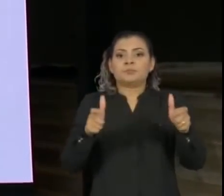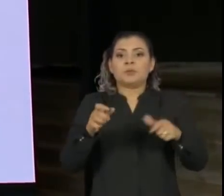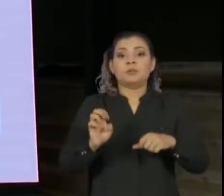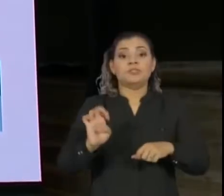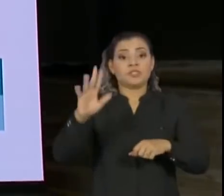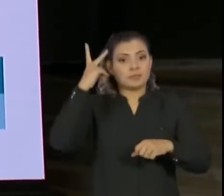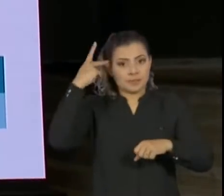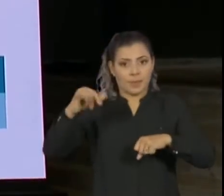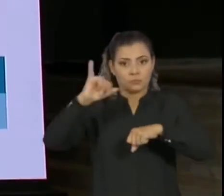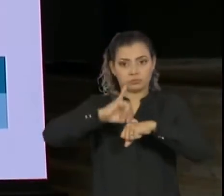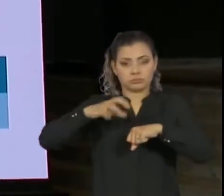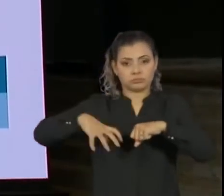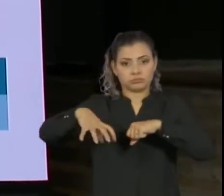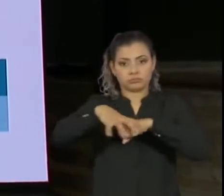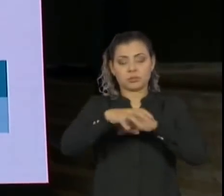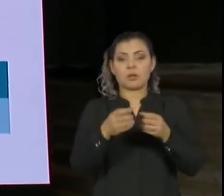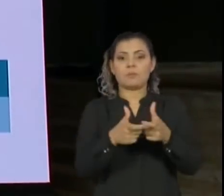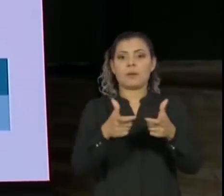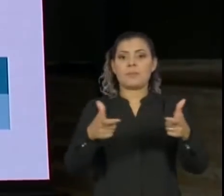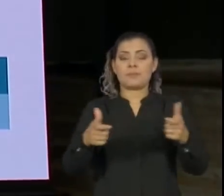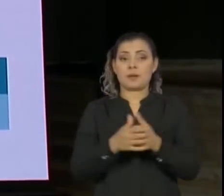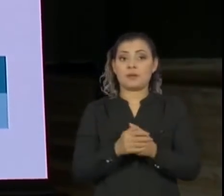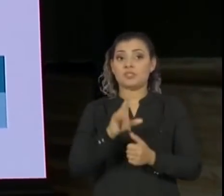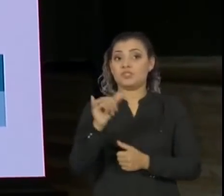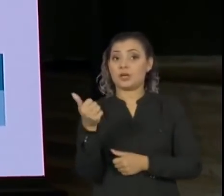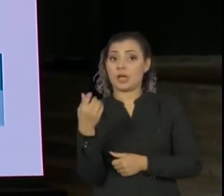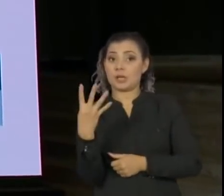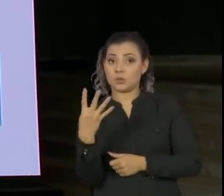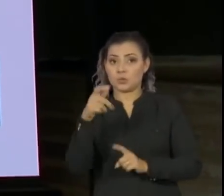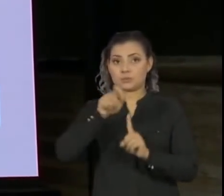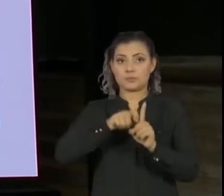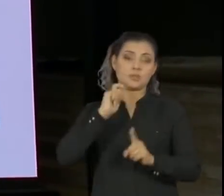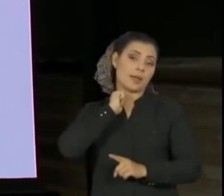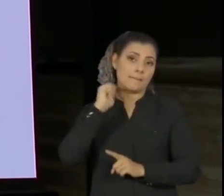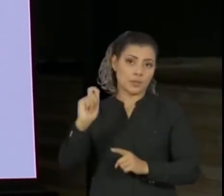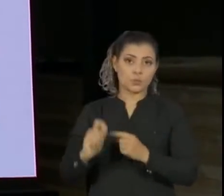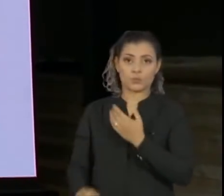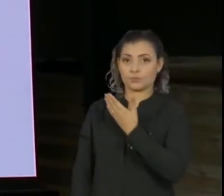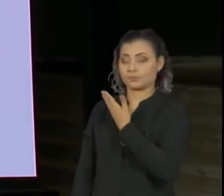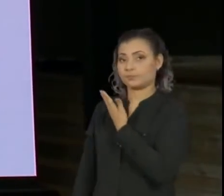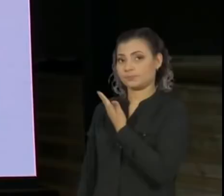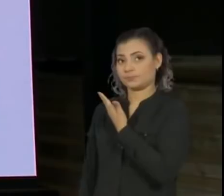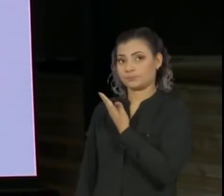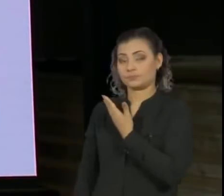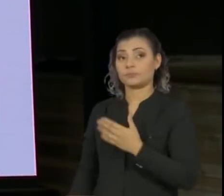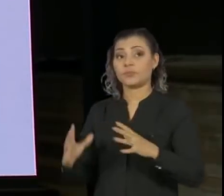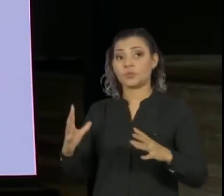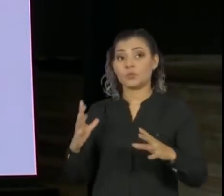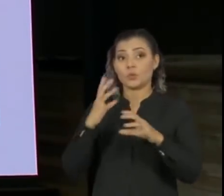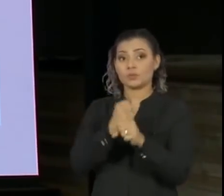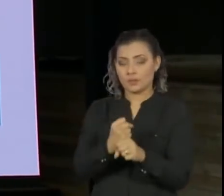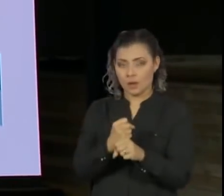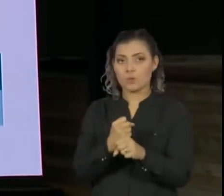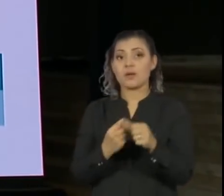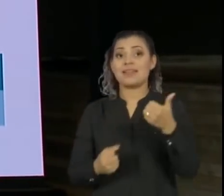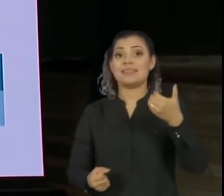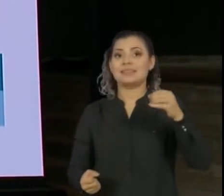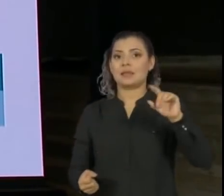de São Paulo. Se a gente olhar no dia 14 de abril, o interior representava, no todo do estado de São Paulo,